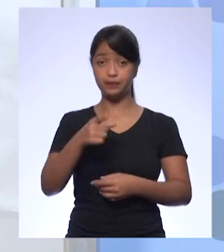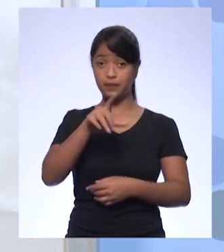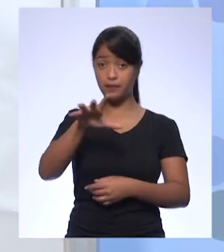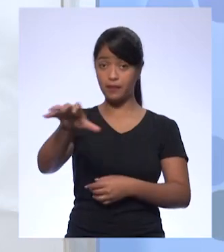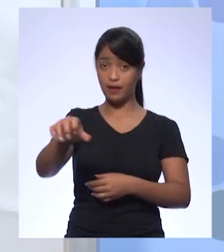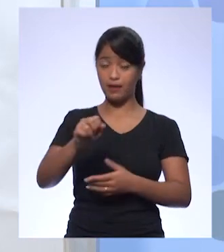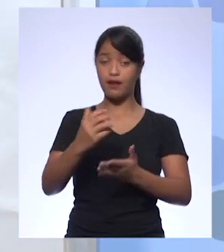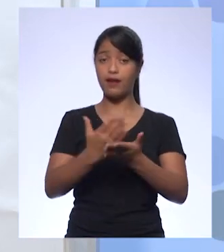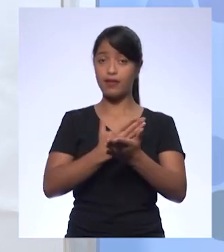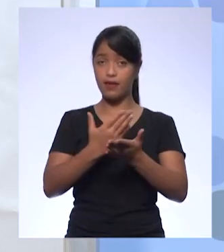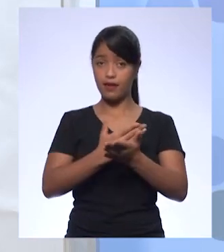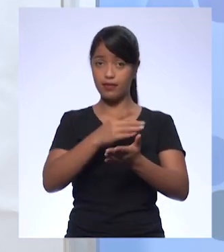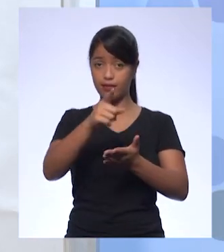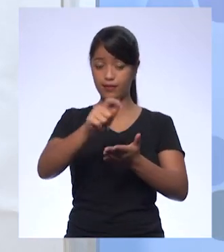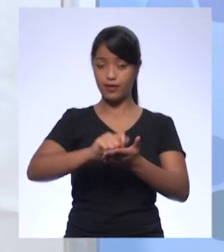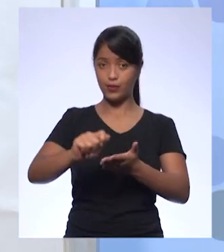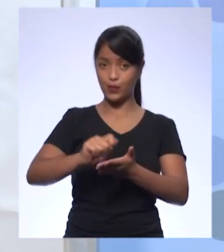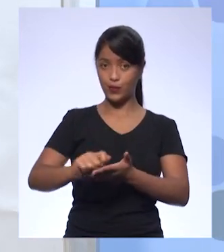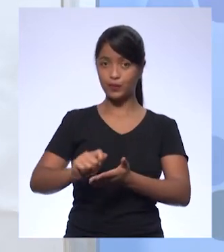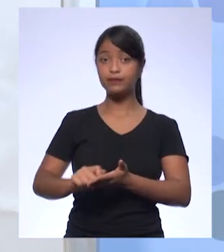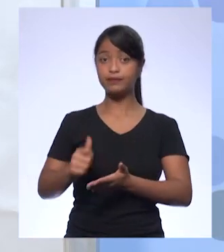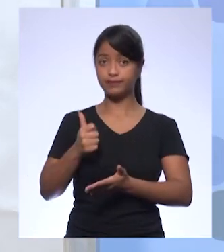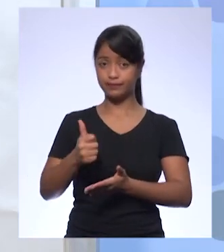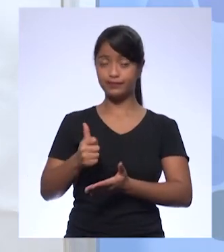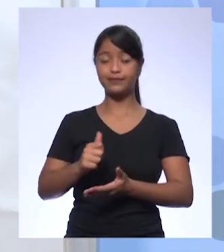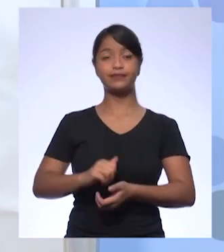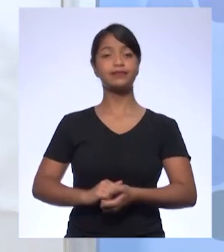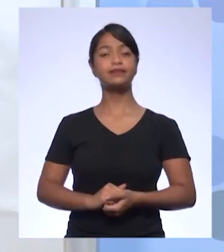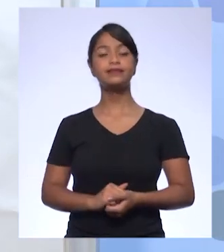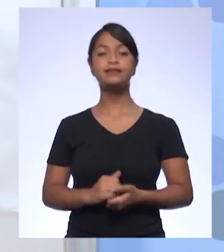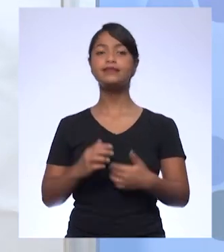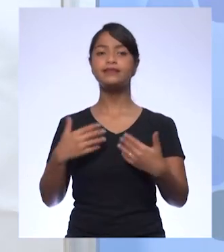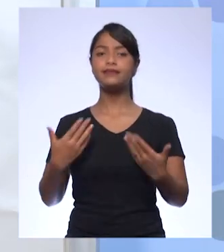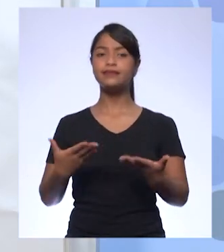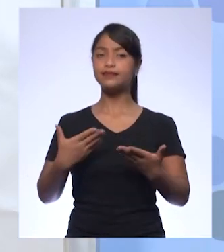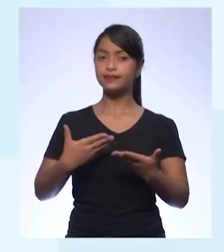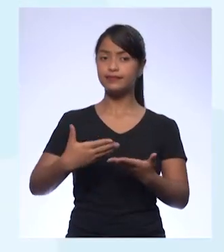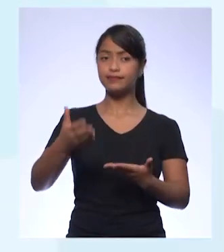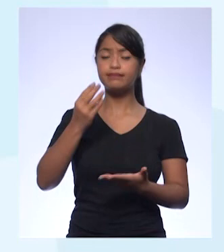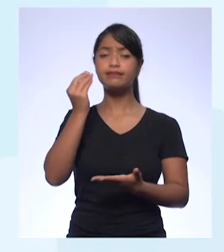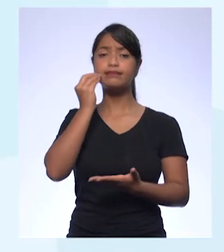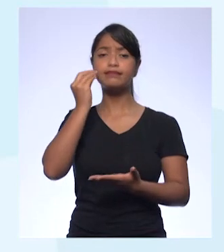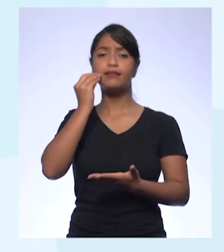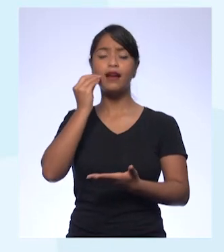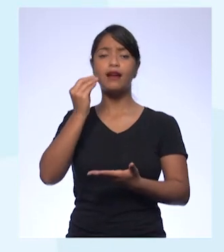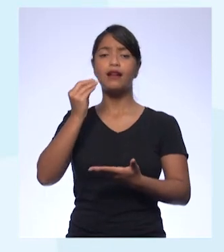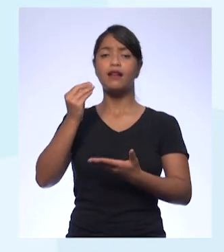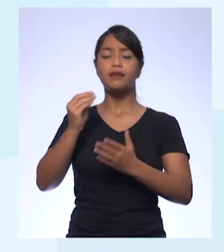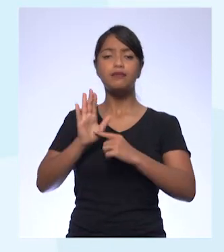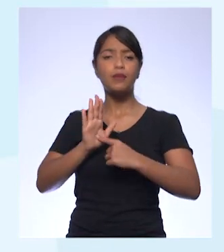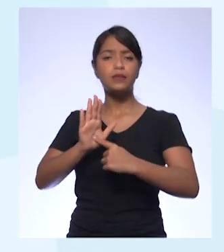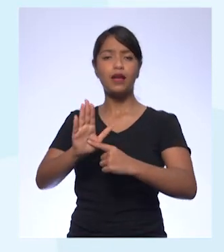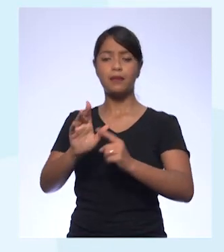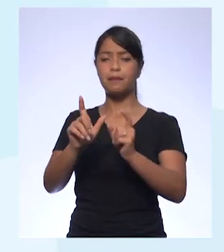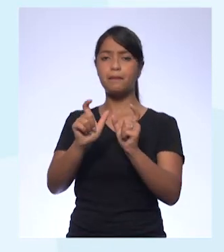fazer anotações e a gente vai tentar então compreender alguns termos sobre alimentação.